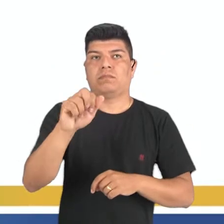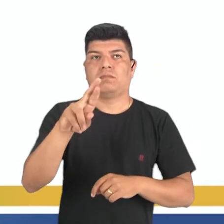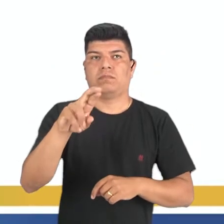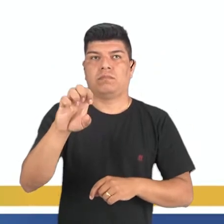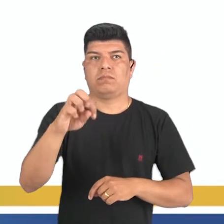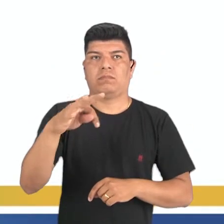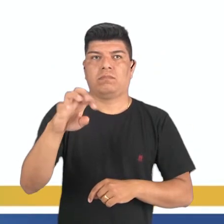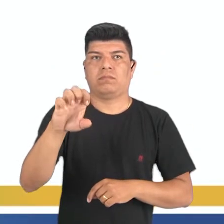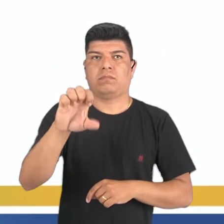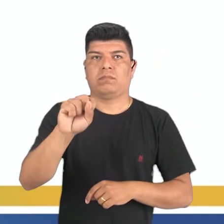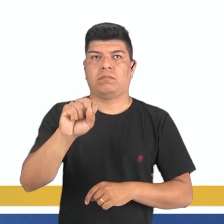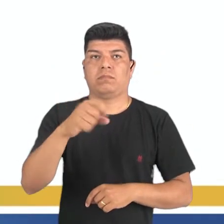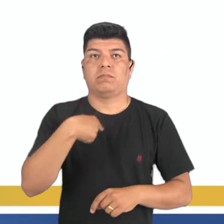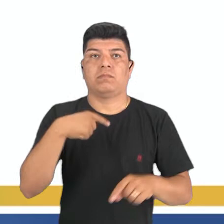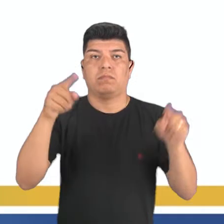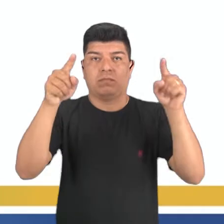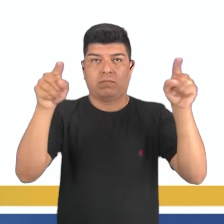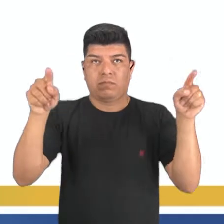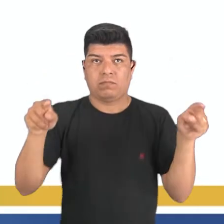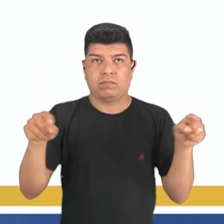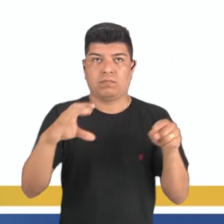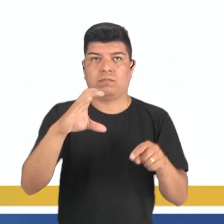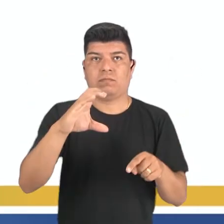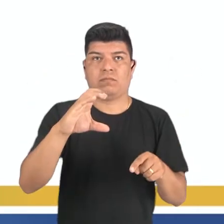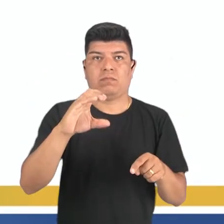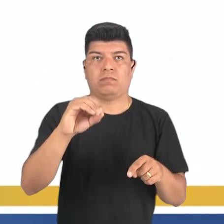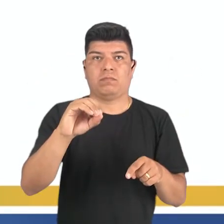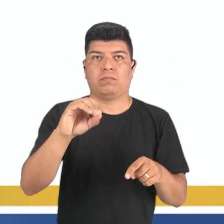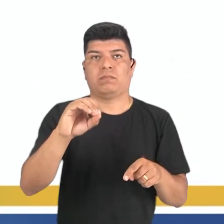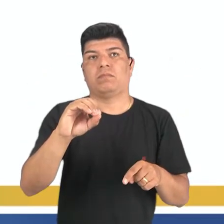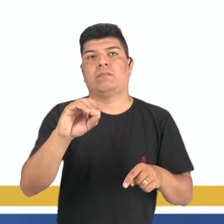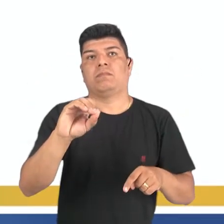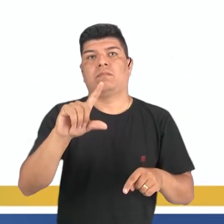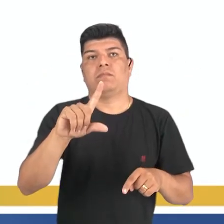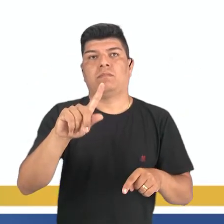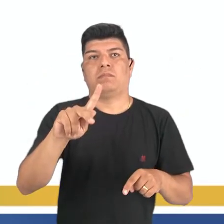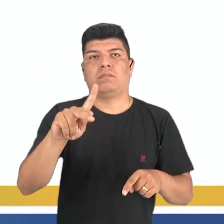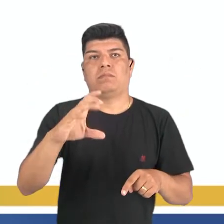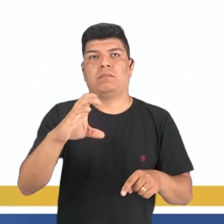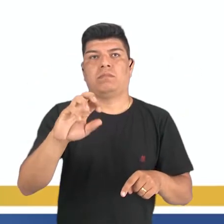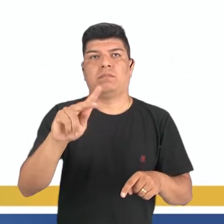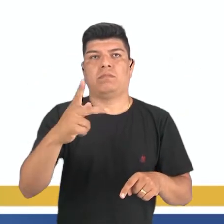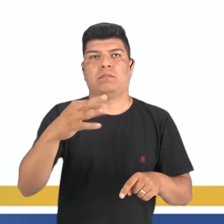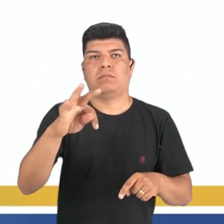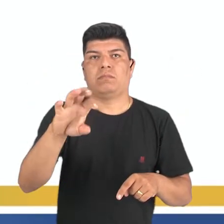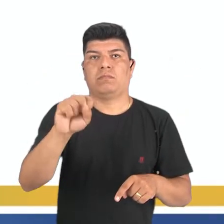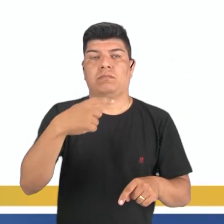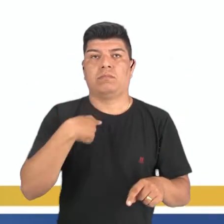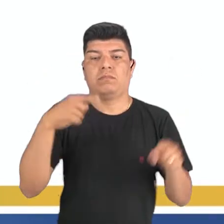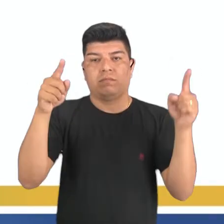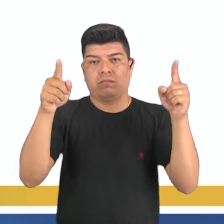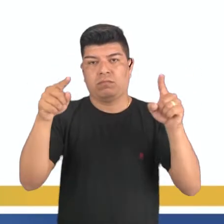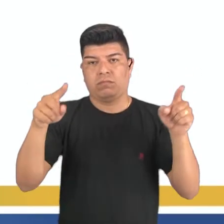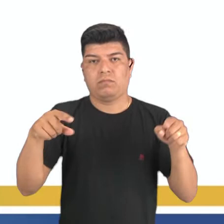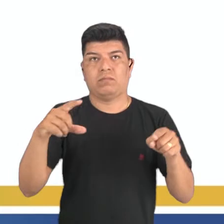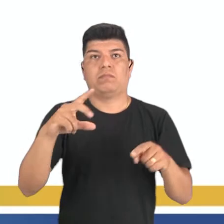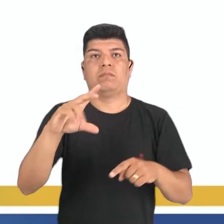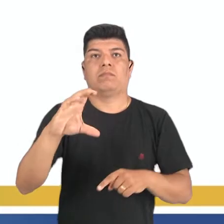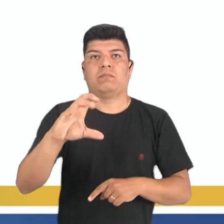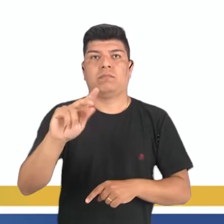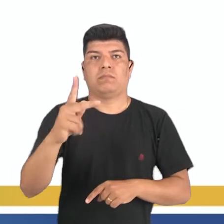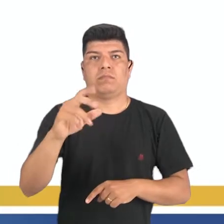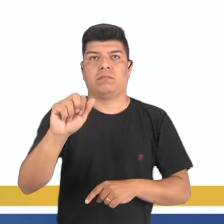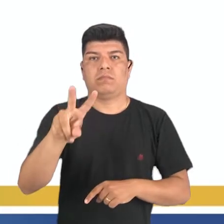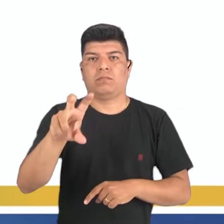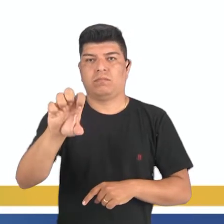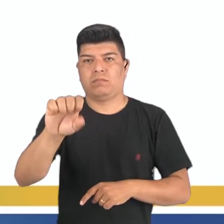esse símbolo é o de colchete, e este símbolo é o de chaves, certo? A gente vai usar esses símbolos para separar